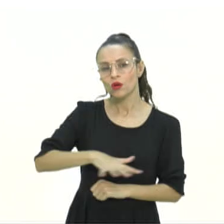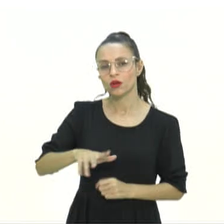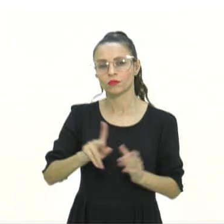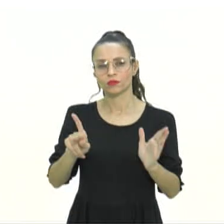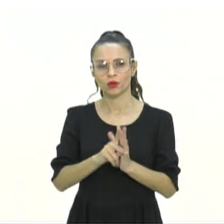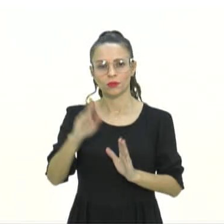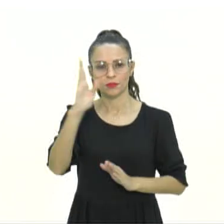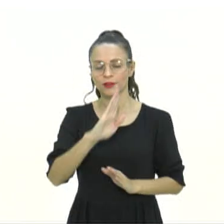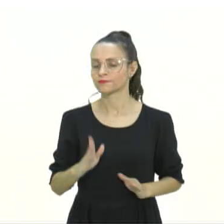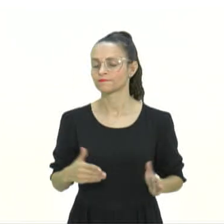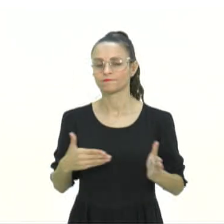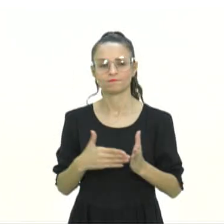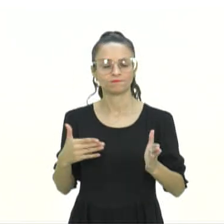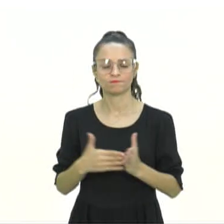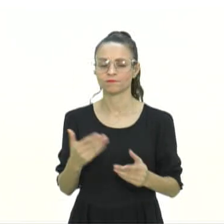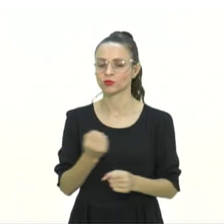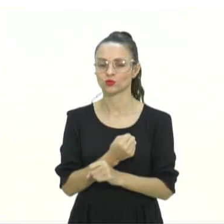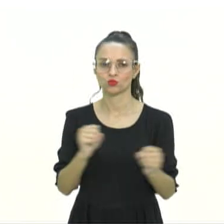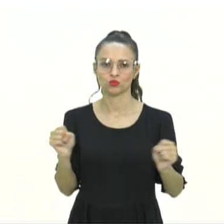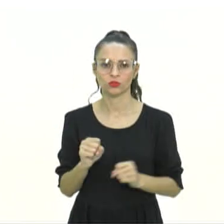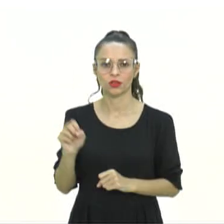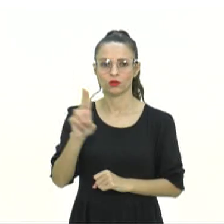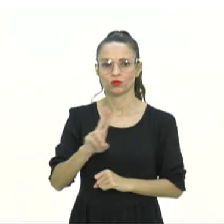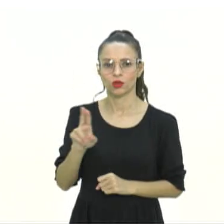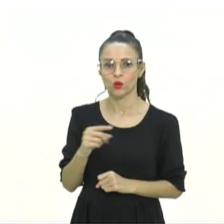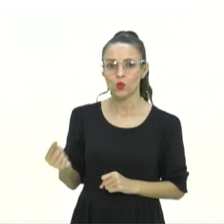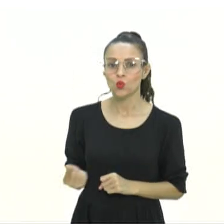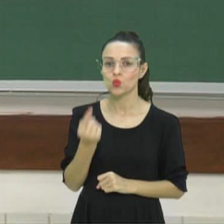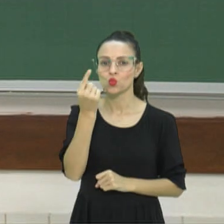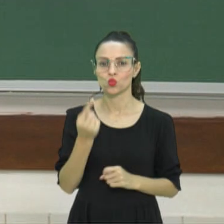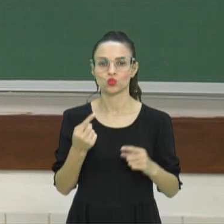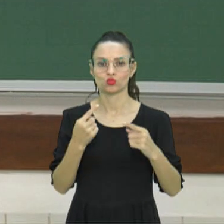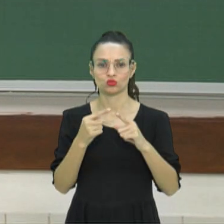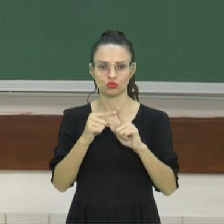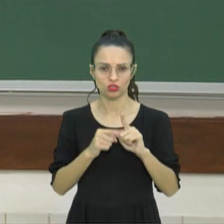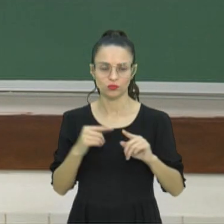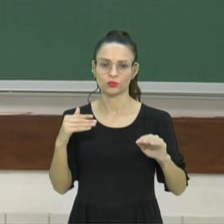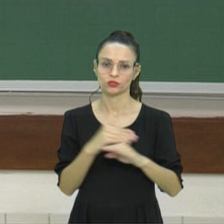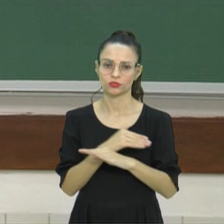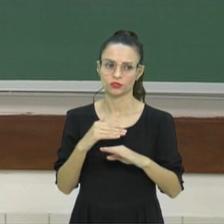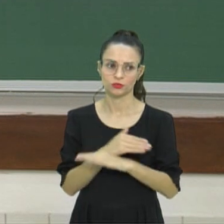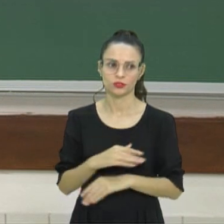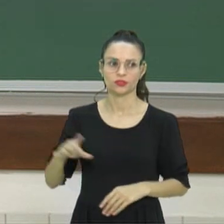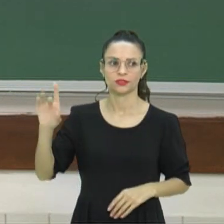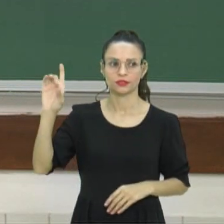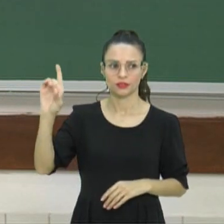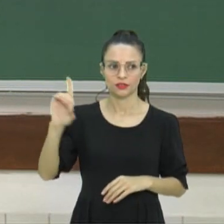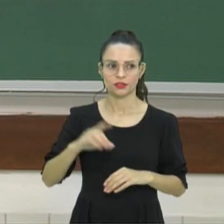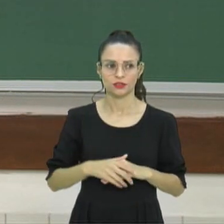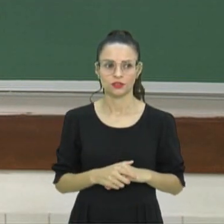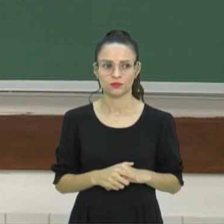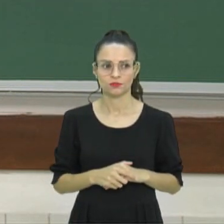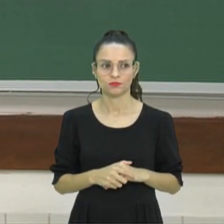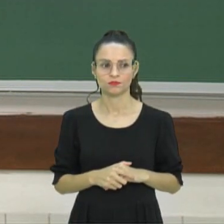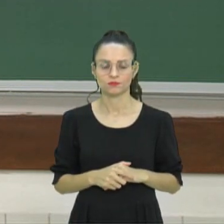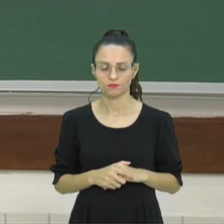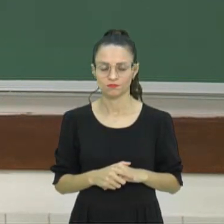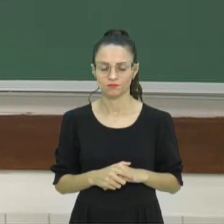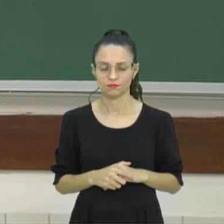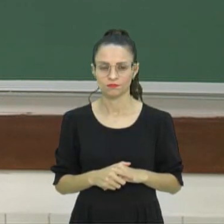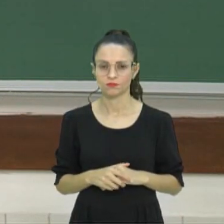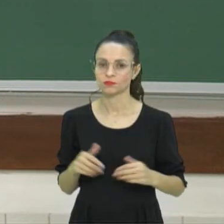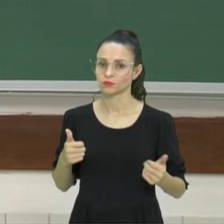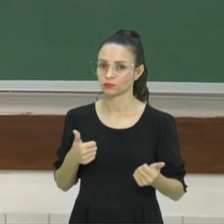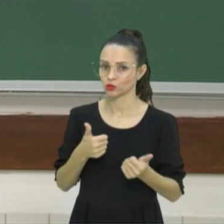que impede o uso de um único modal. Letra D, proximidade entre